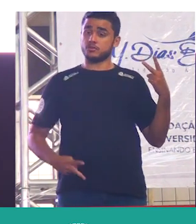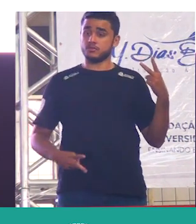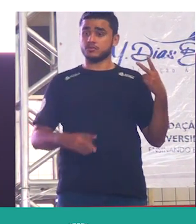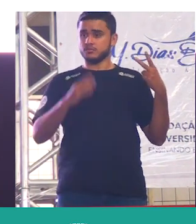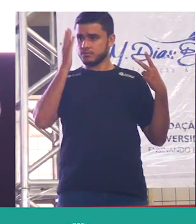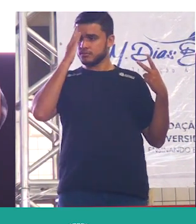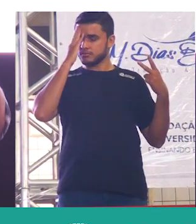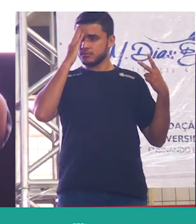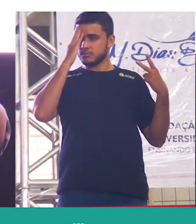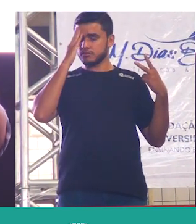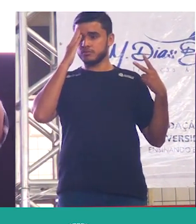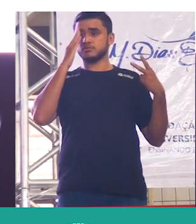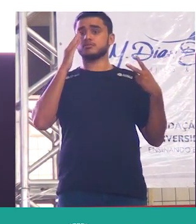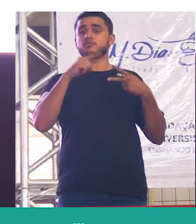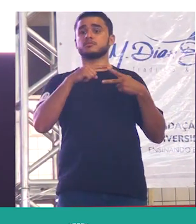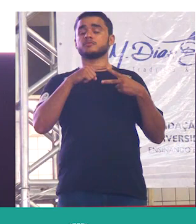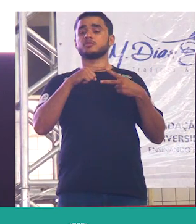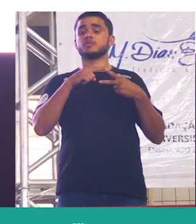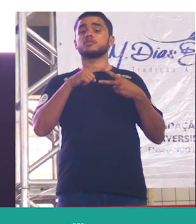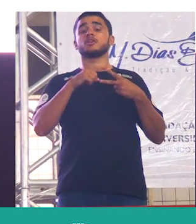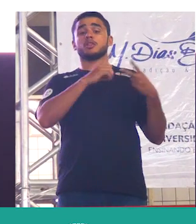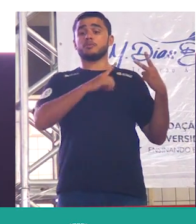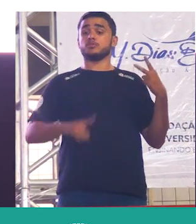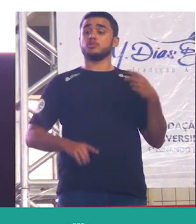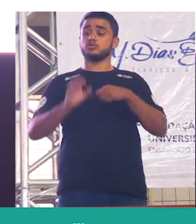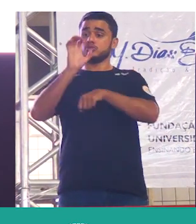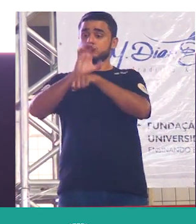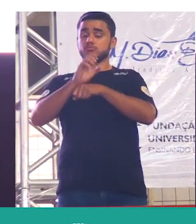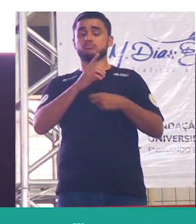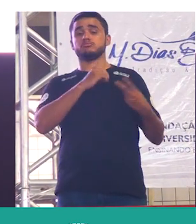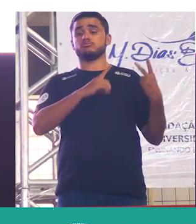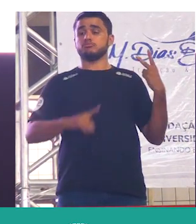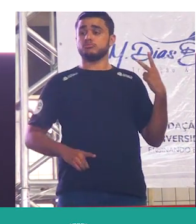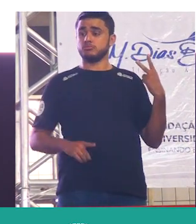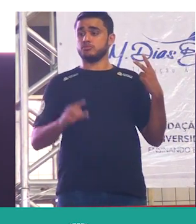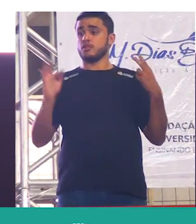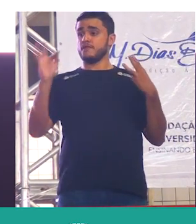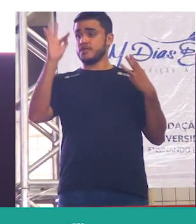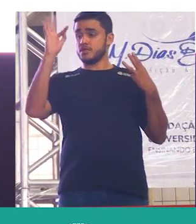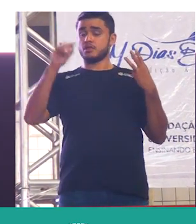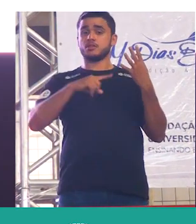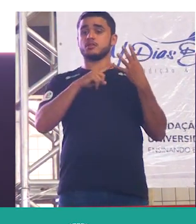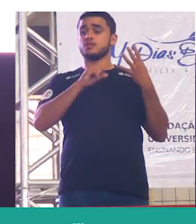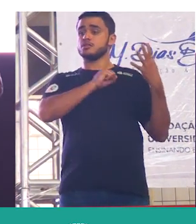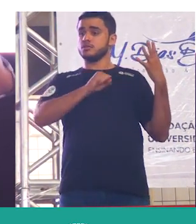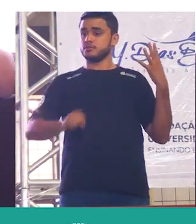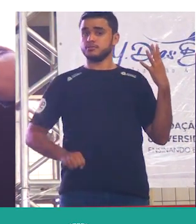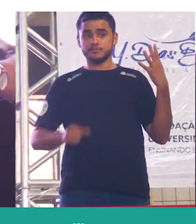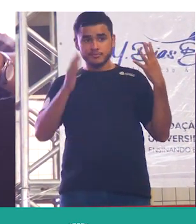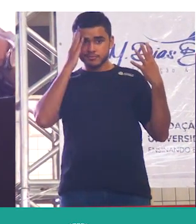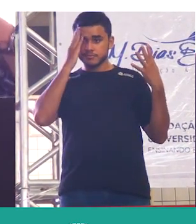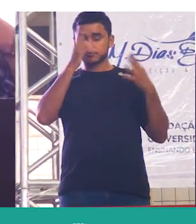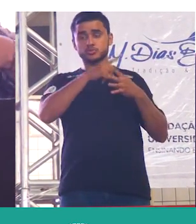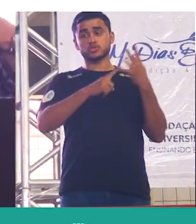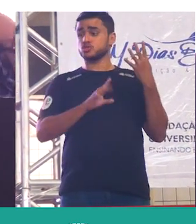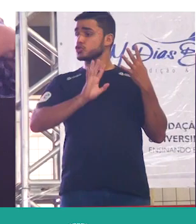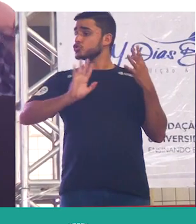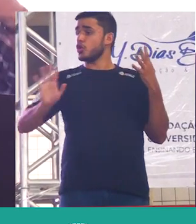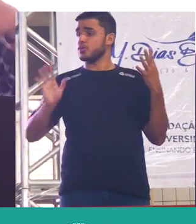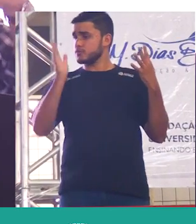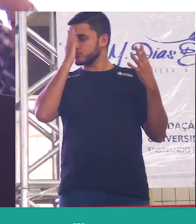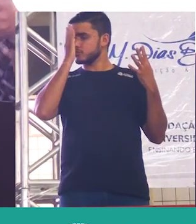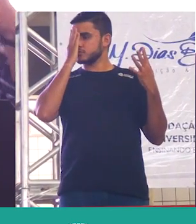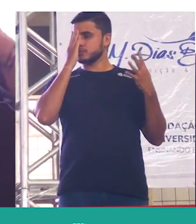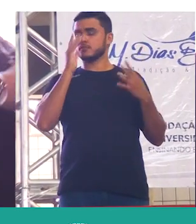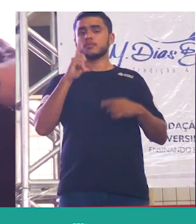vereadores, deputados e senadores. E só. As eleições, na verdade, não eram